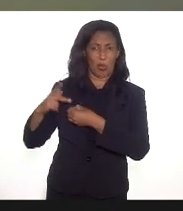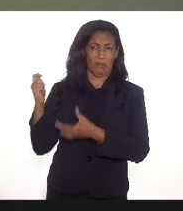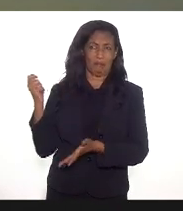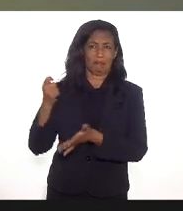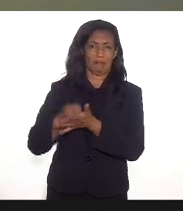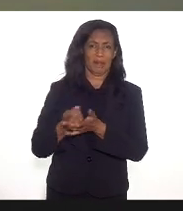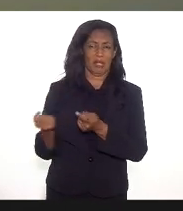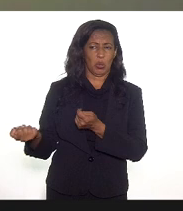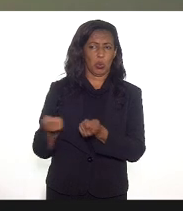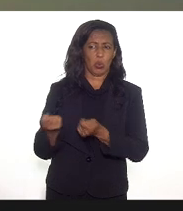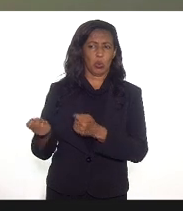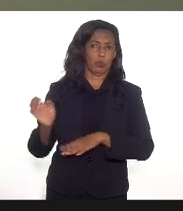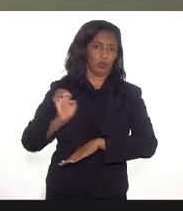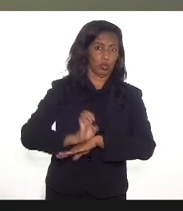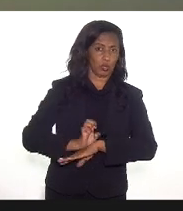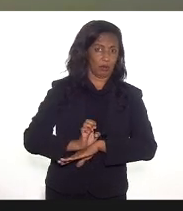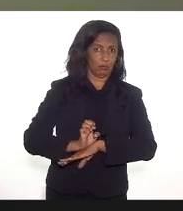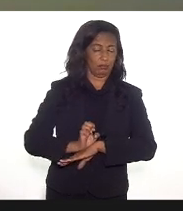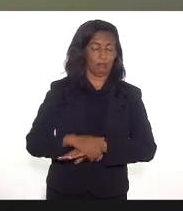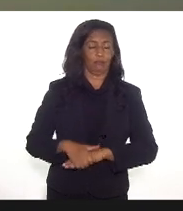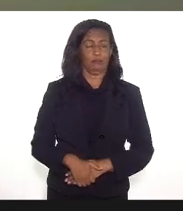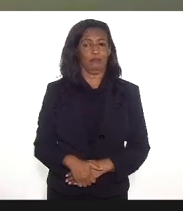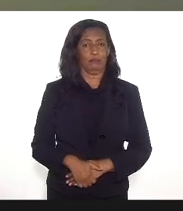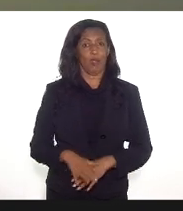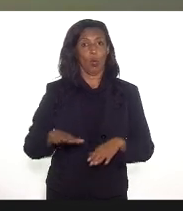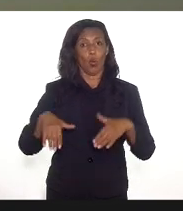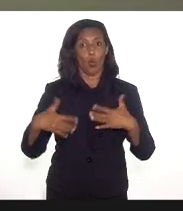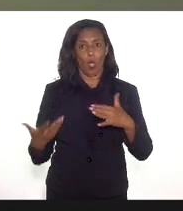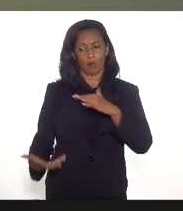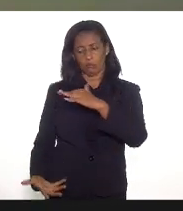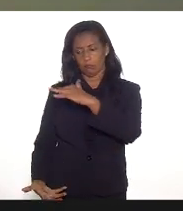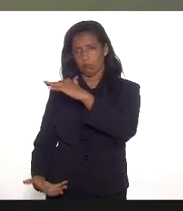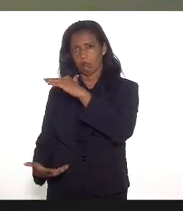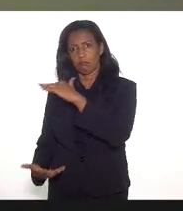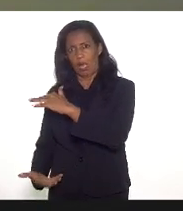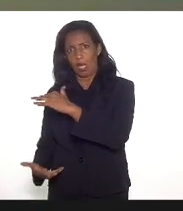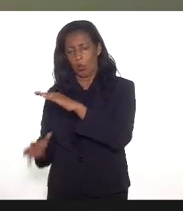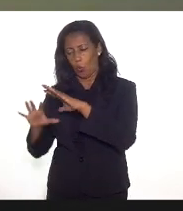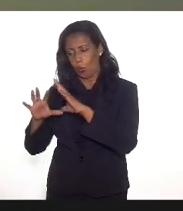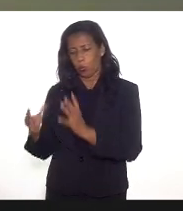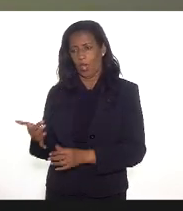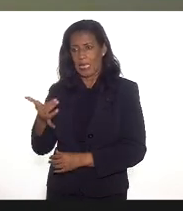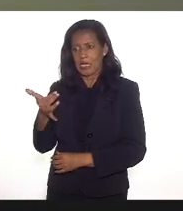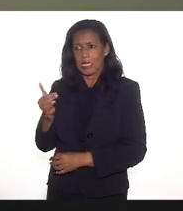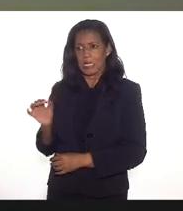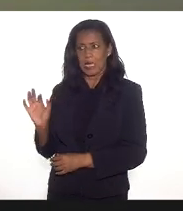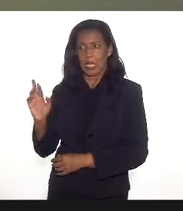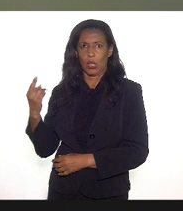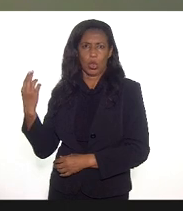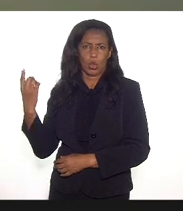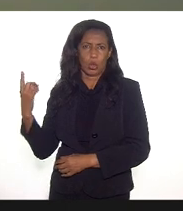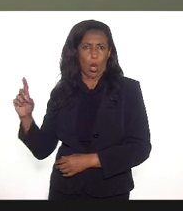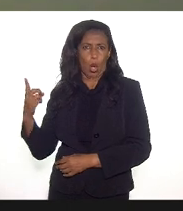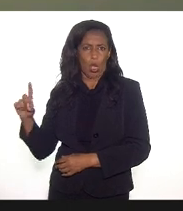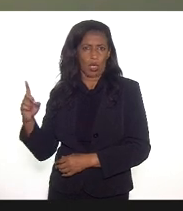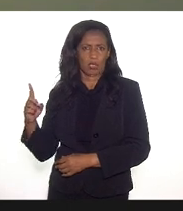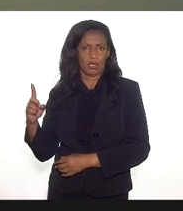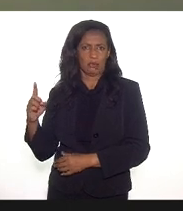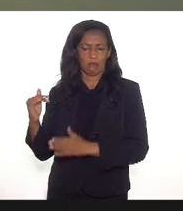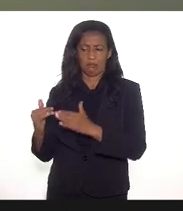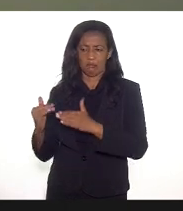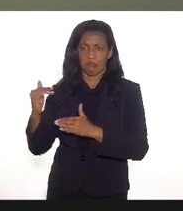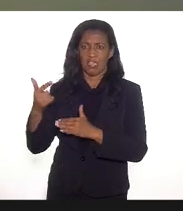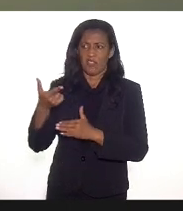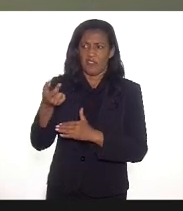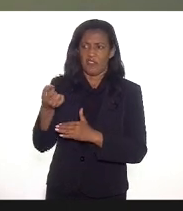estado. Então, quando o preço do barril saiu de 100 dólares para pouco mais de 20 dólares,